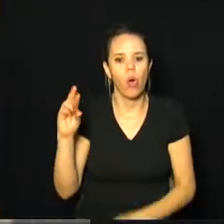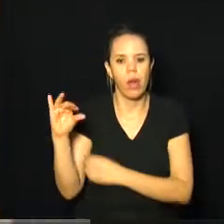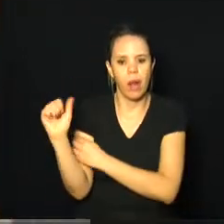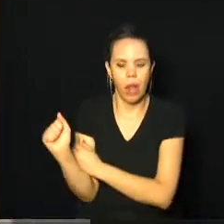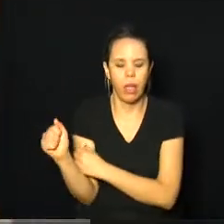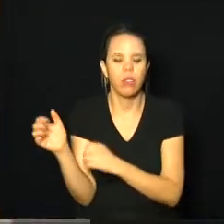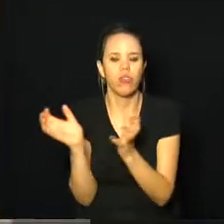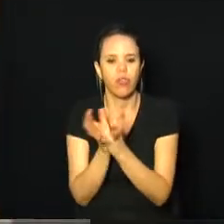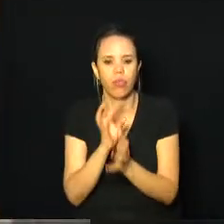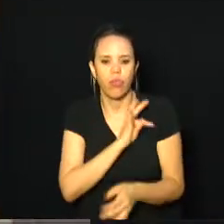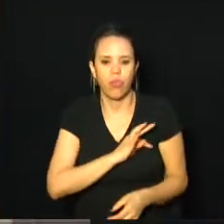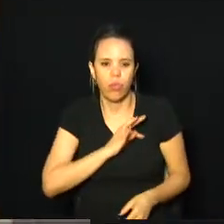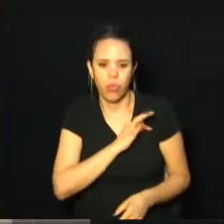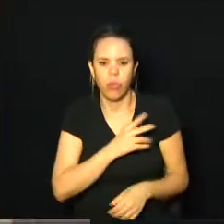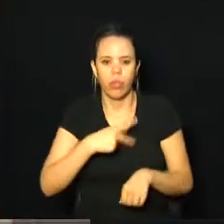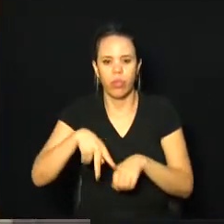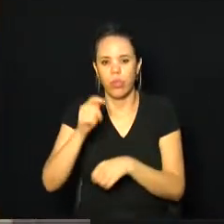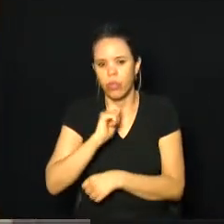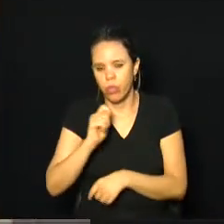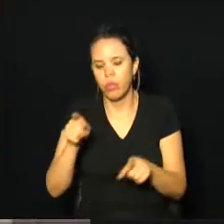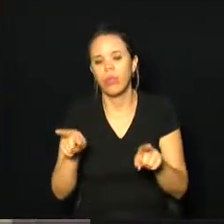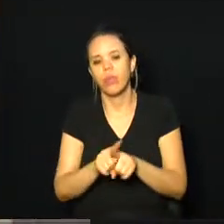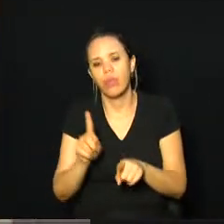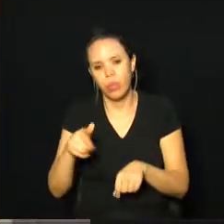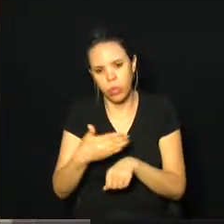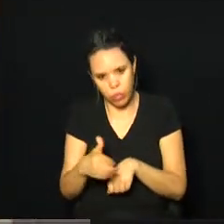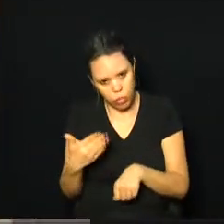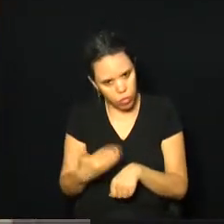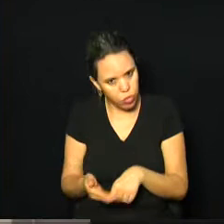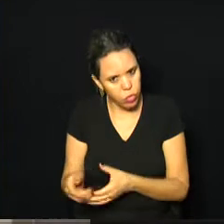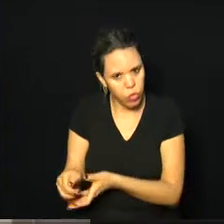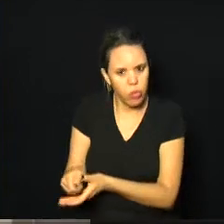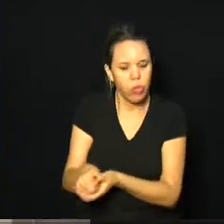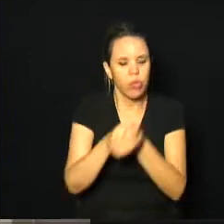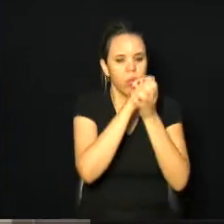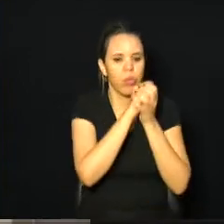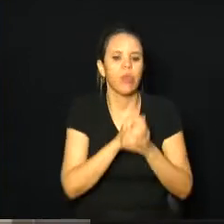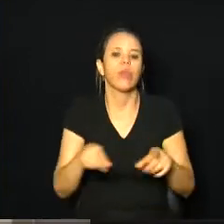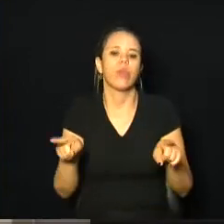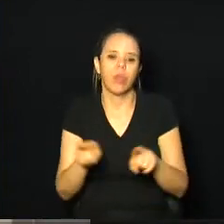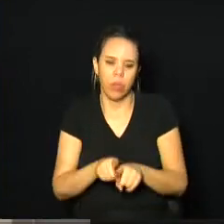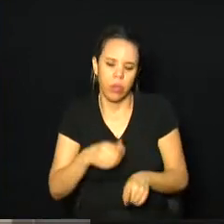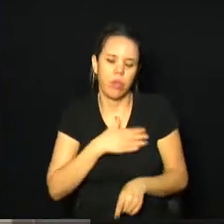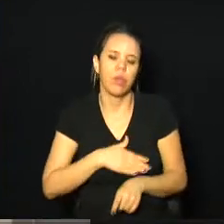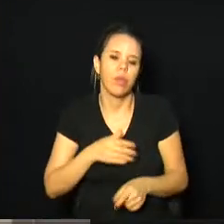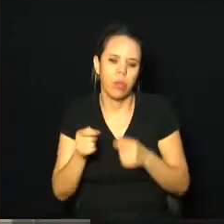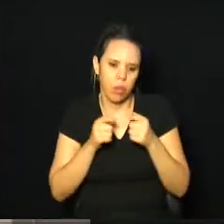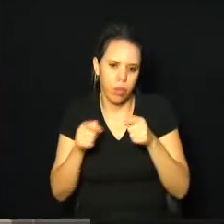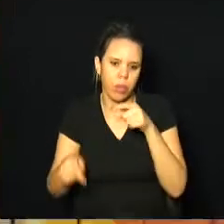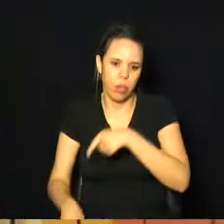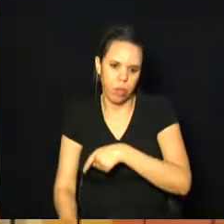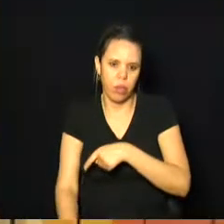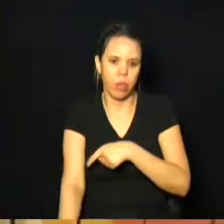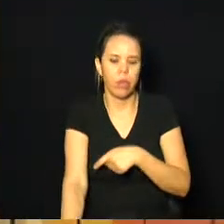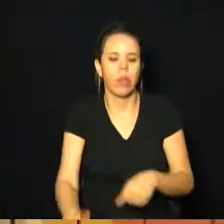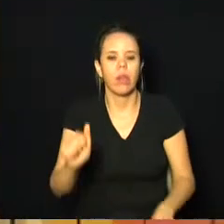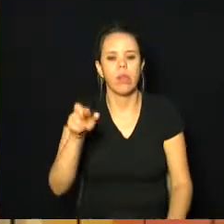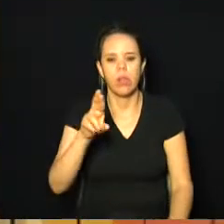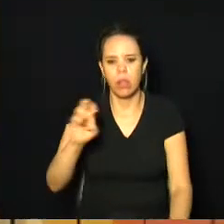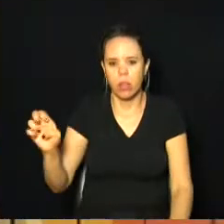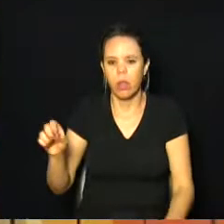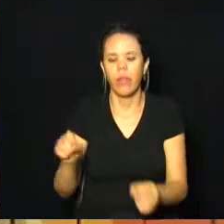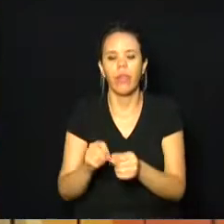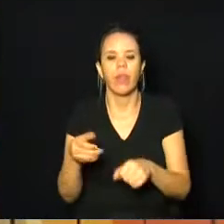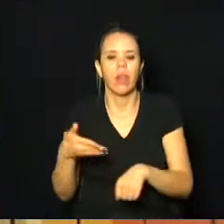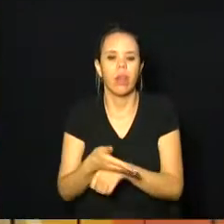da comissão técnica da Argentina, era o treinador do vôlei Renata, também tive o prazer de entrevistá-lo. Tem o André Heller, que faz parte